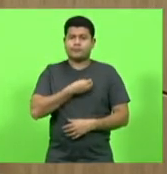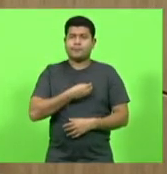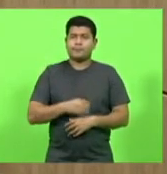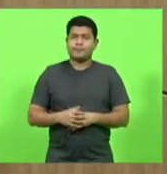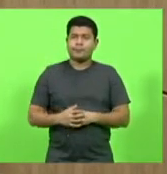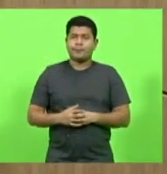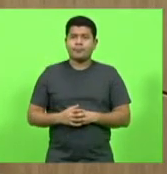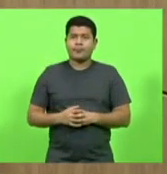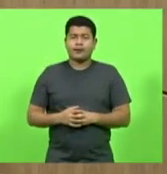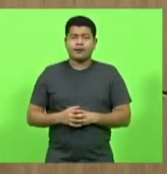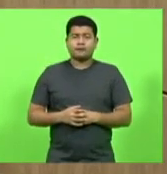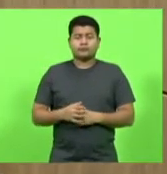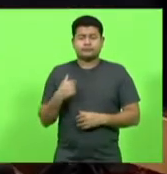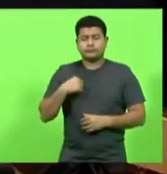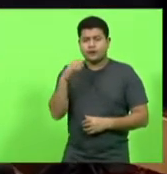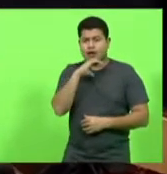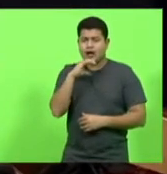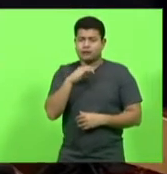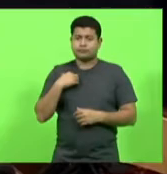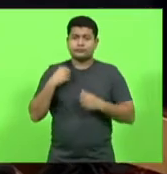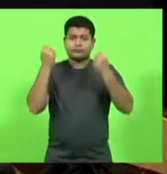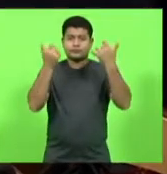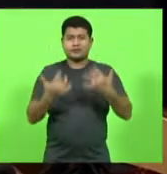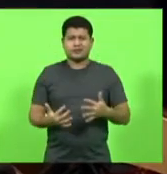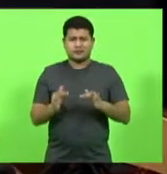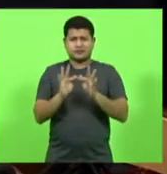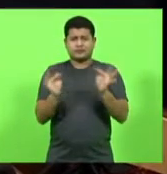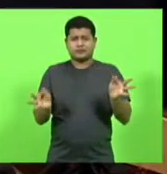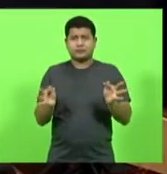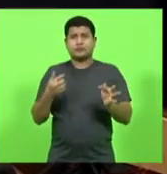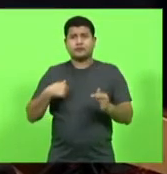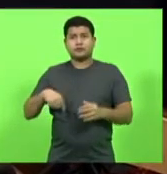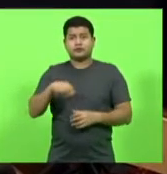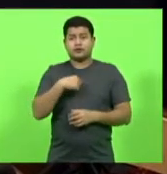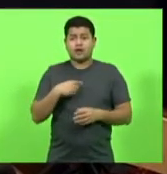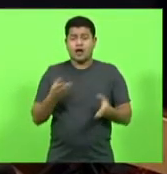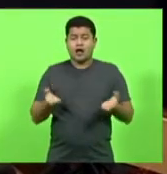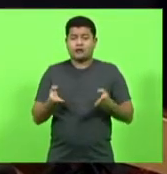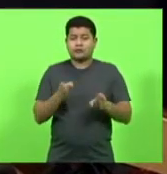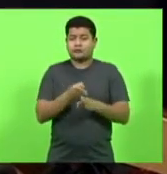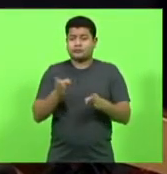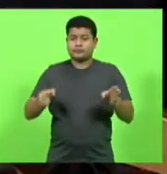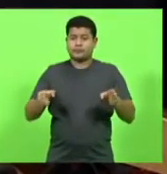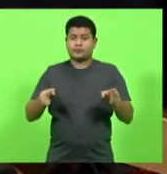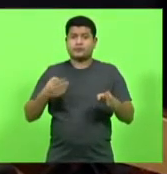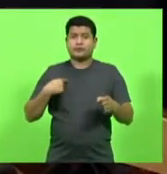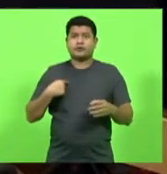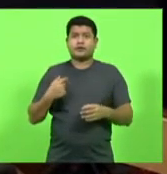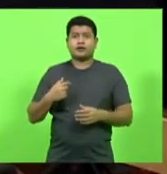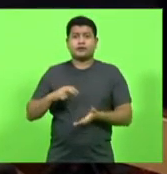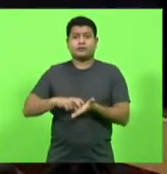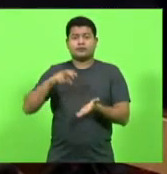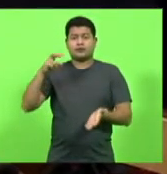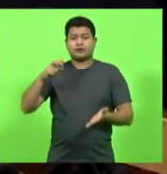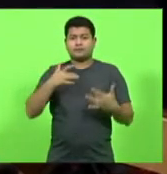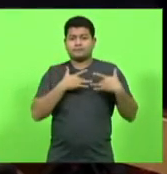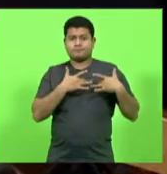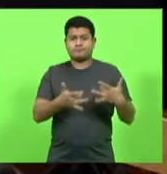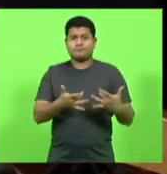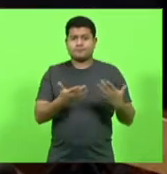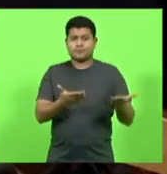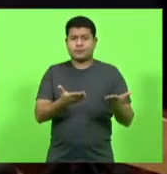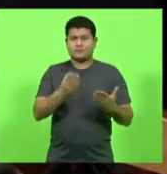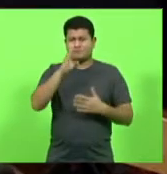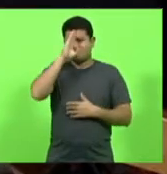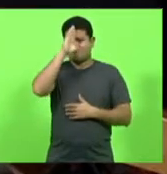De maneira bem simples, nós temos que, passado esse momento, já prestei pela manhã minha solidariedade, aí, principalmente ao